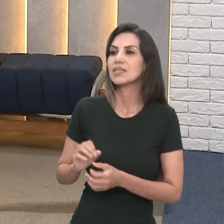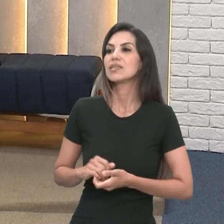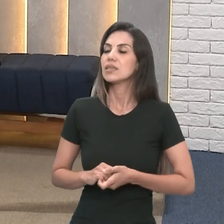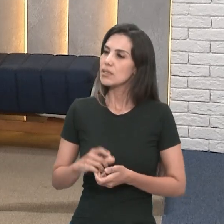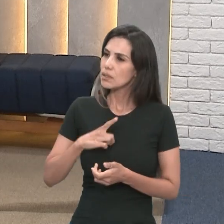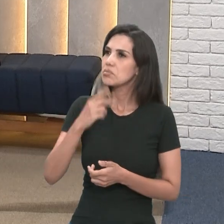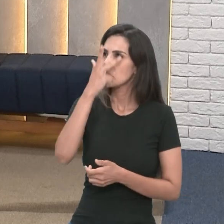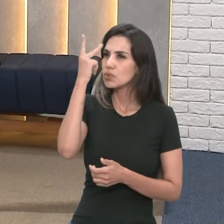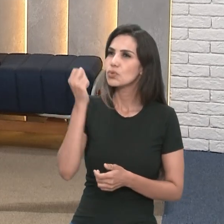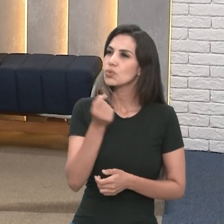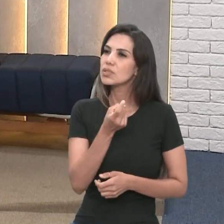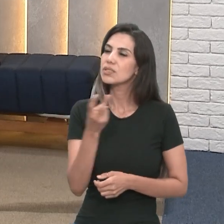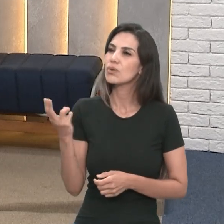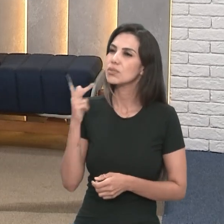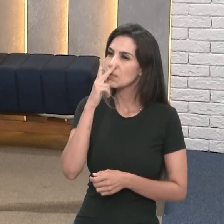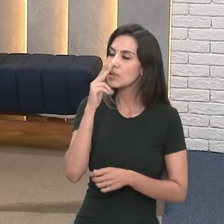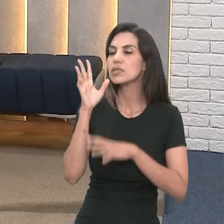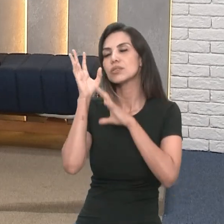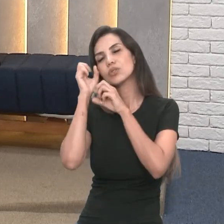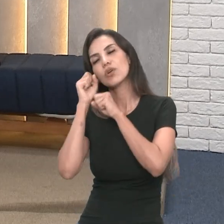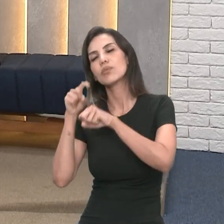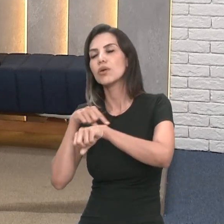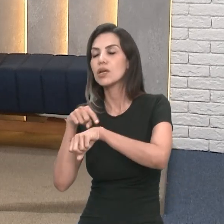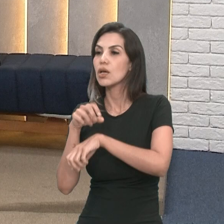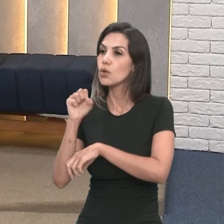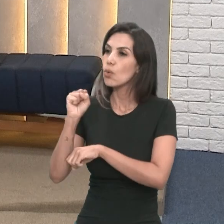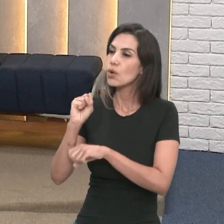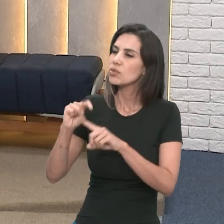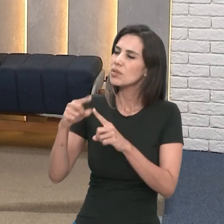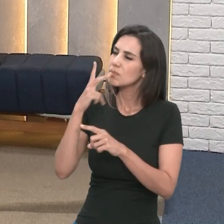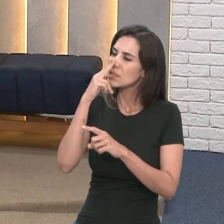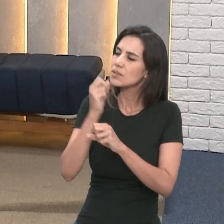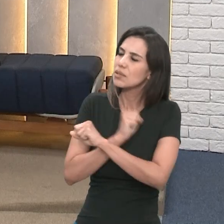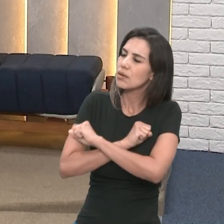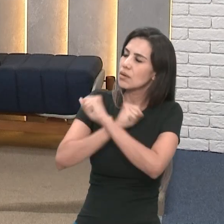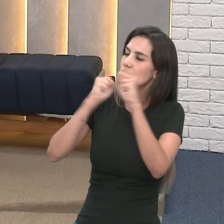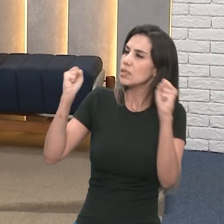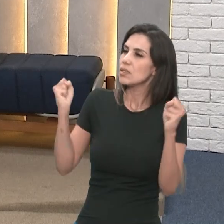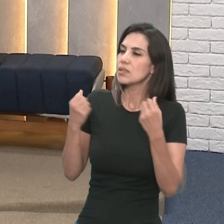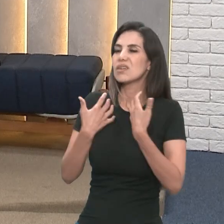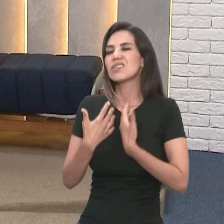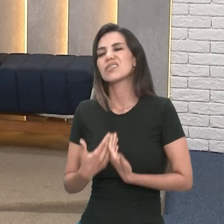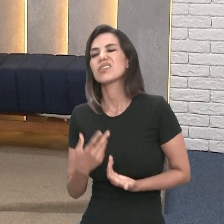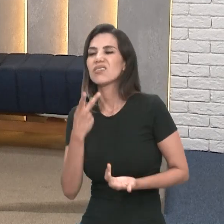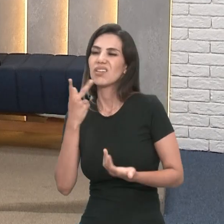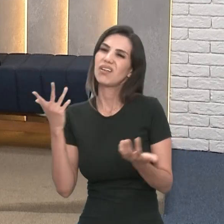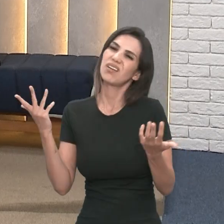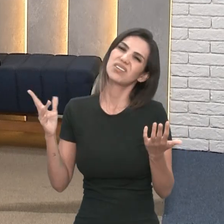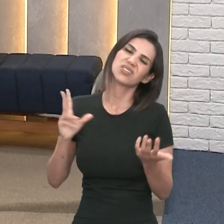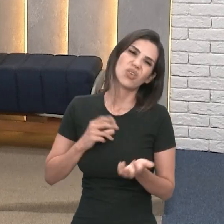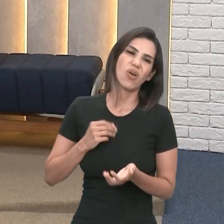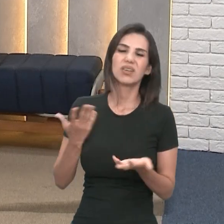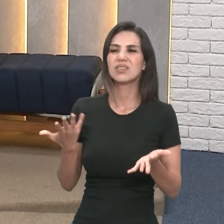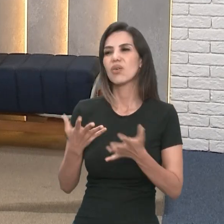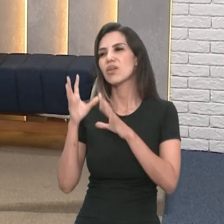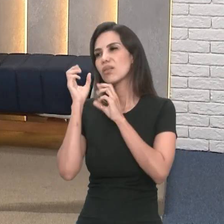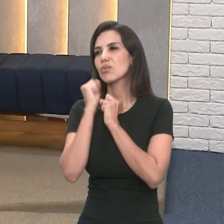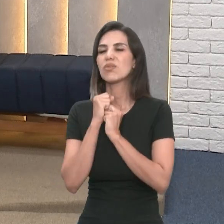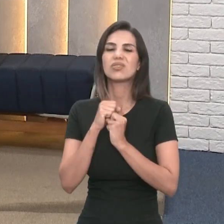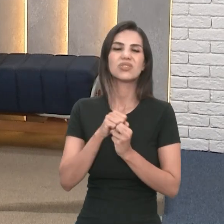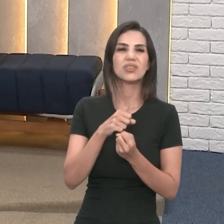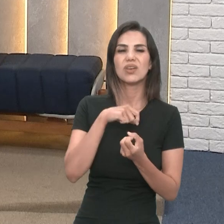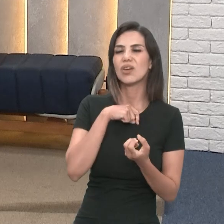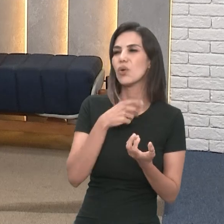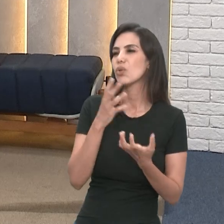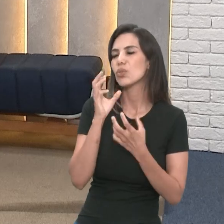para o organismo, mas acordam com aquele cansaço como se não tivesse dormido tão bem. E aí chegam a comentar, né, nossa, essa noite eu não dormi bem. E quem está observando